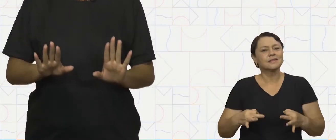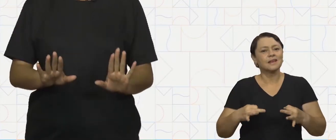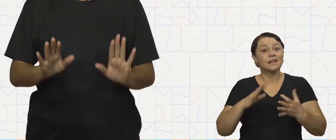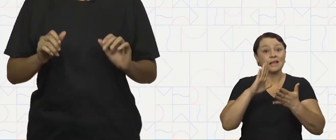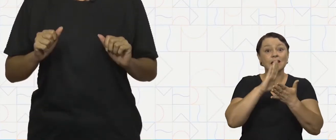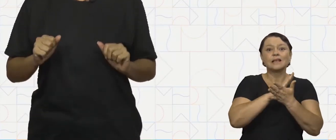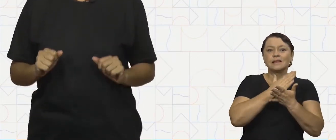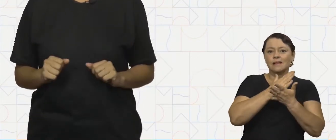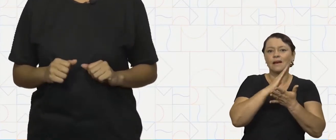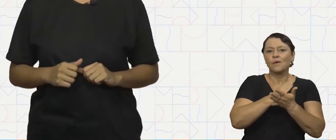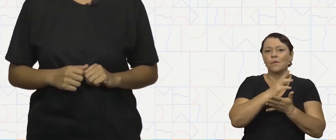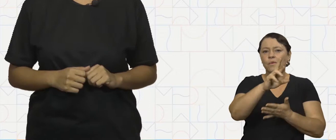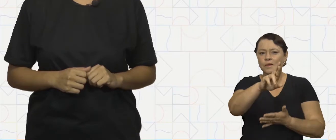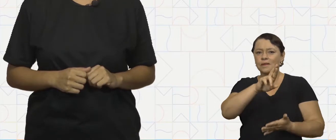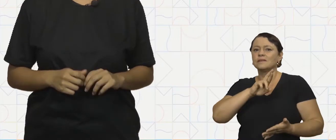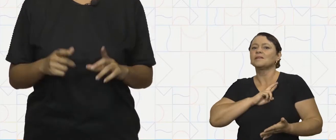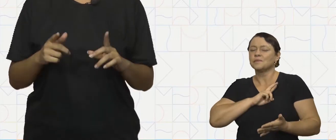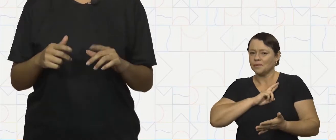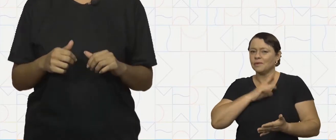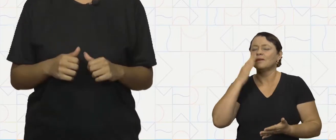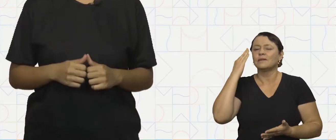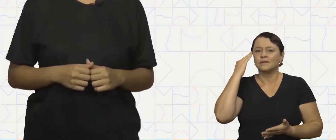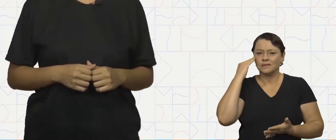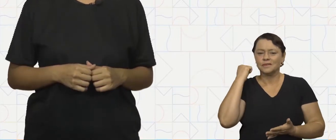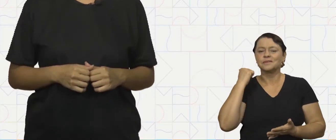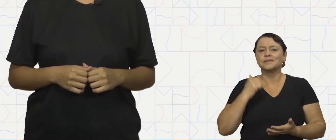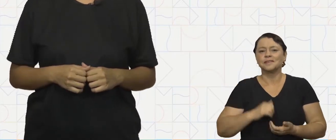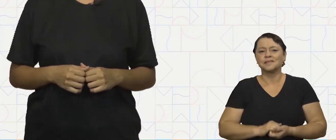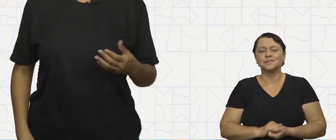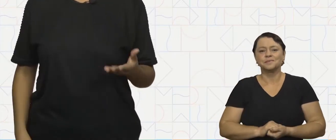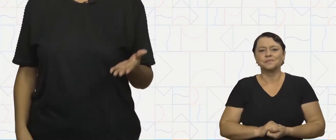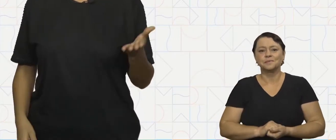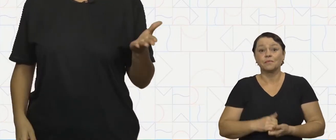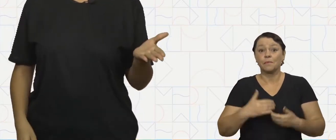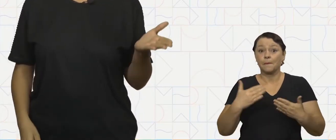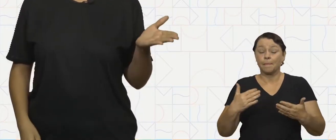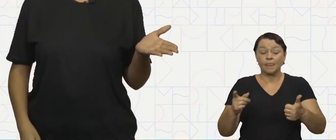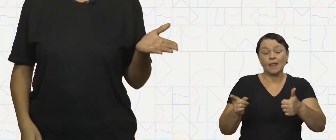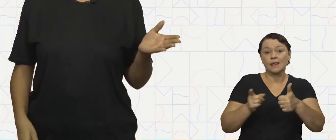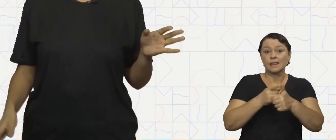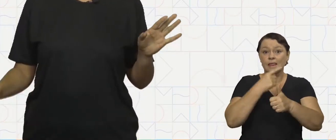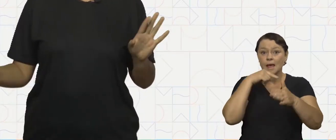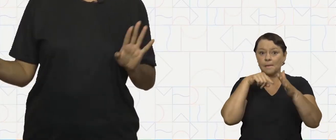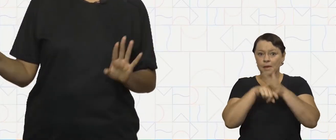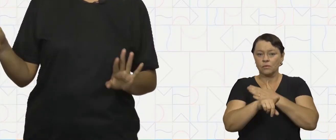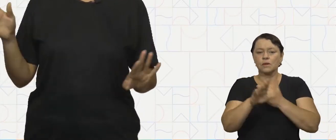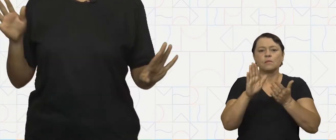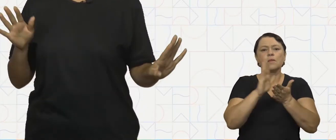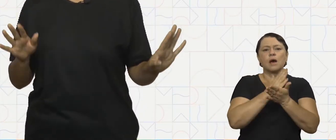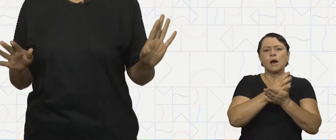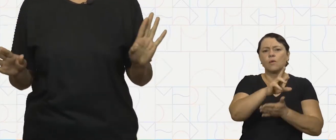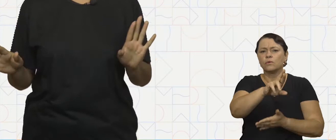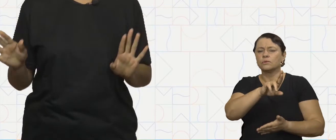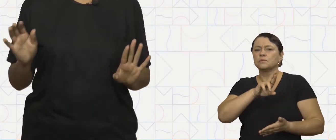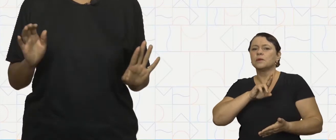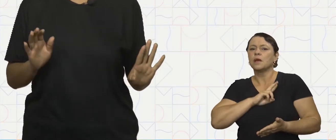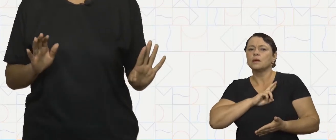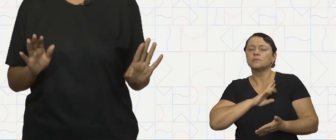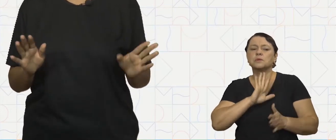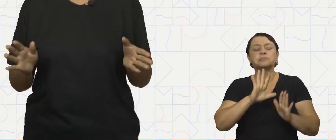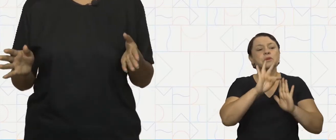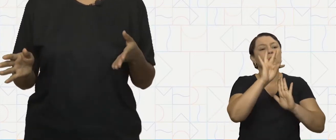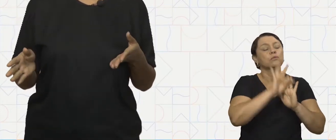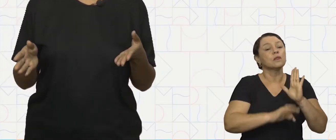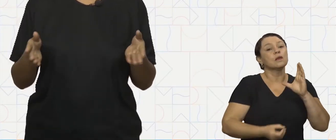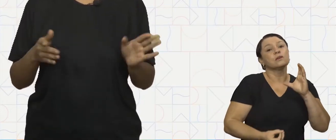menos algumas das respostas que vocês me deram, aí da casa de vocês. Na pergunta 1, alguns devem ter me respondido que o